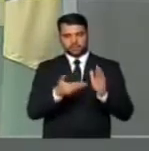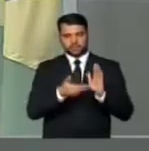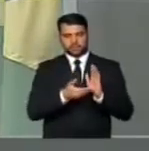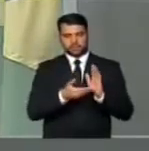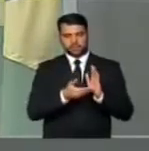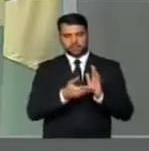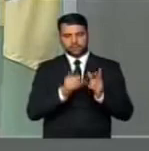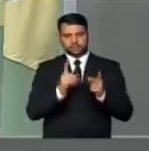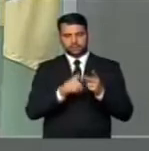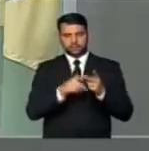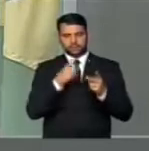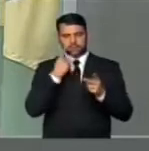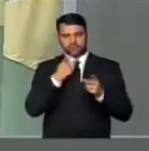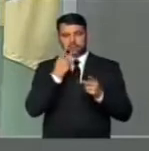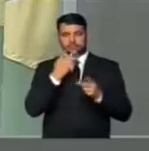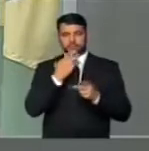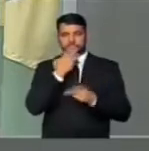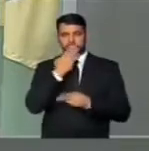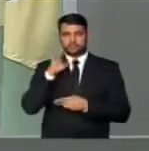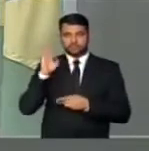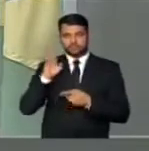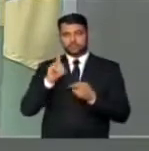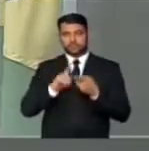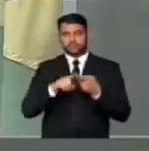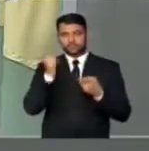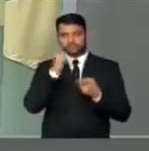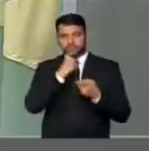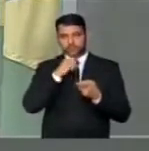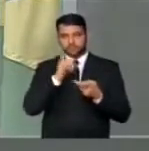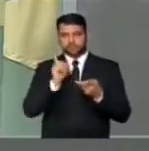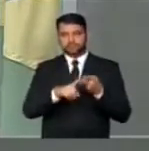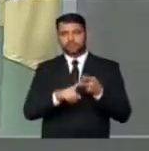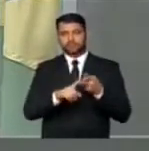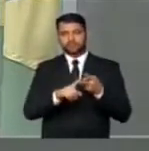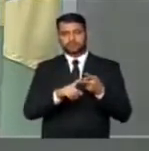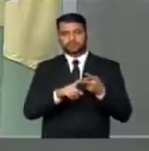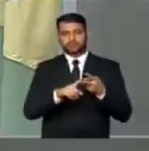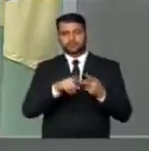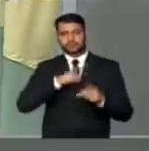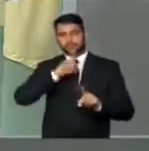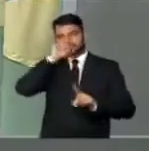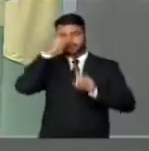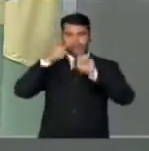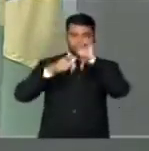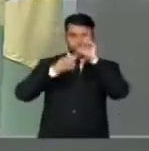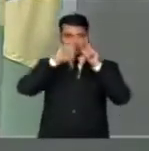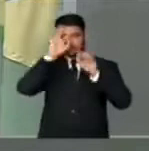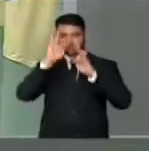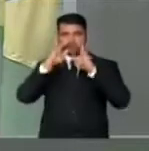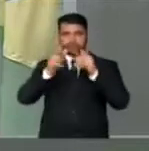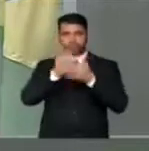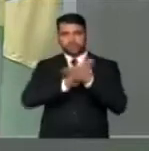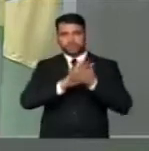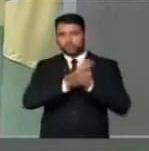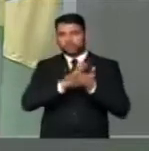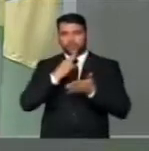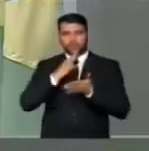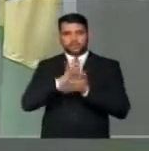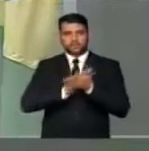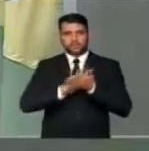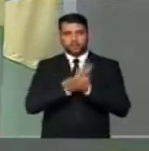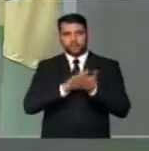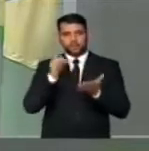casa. Falsas premissas, mentiras, inventando tudo sem conhecer sequer